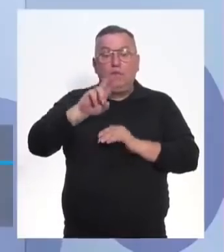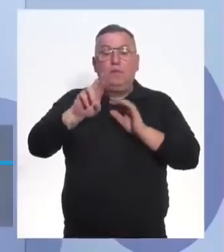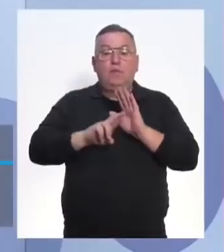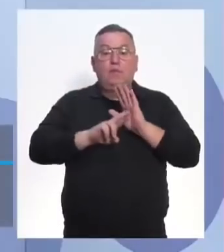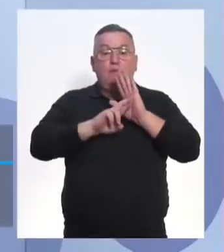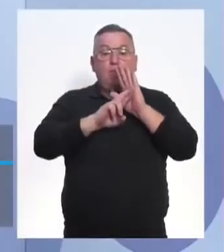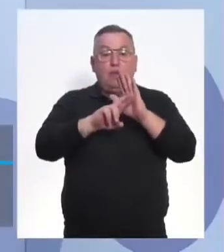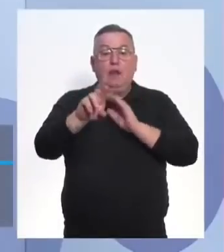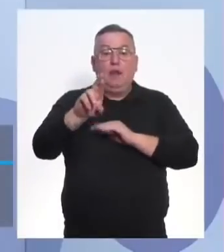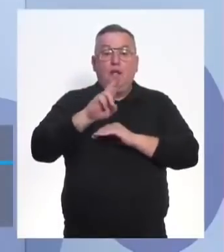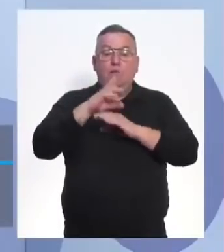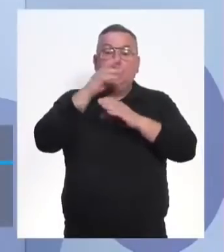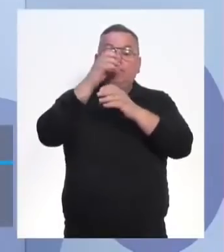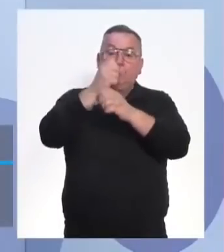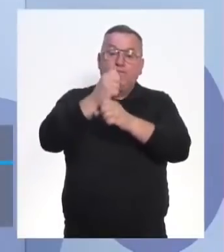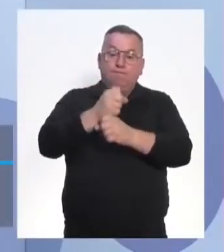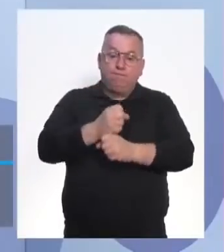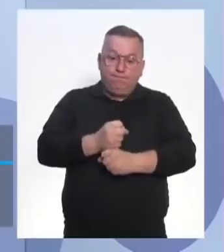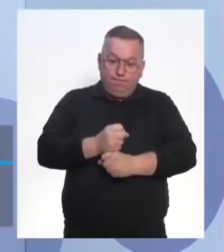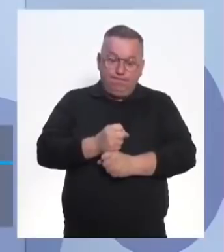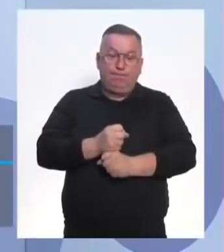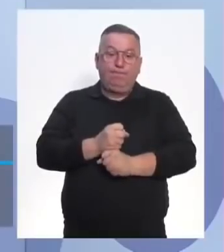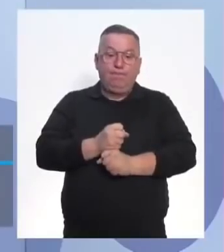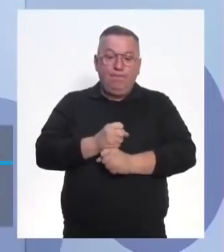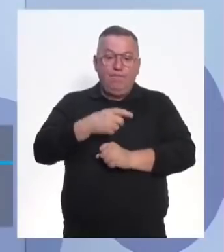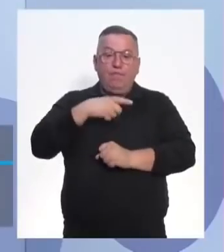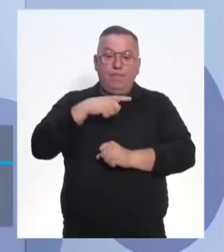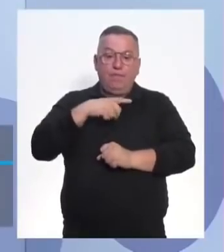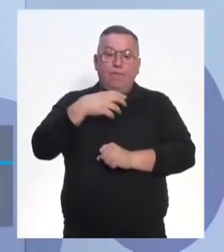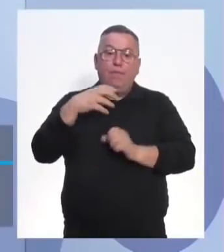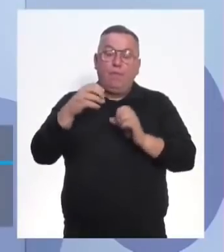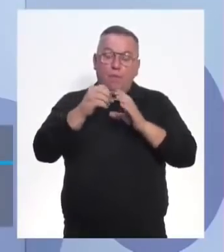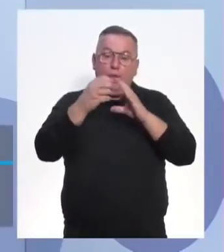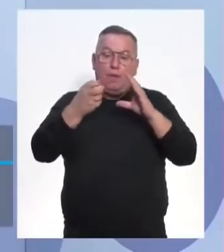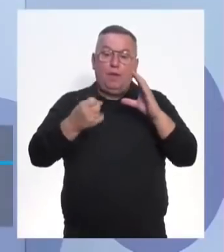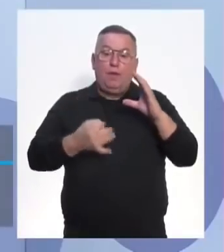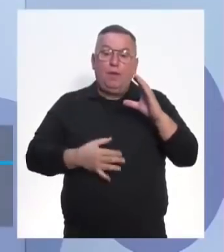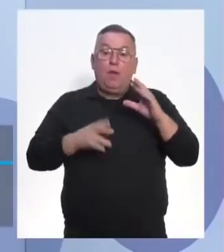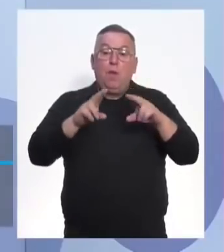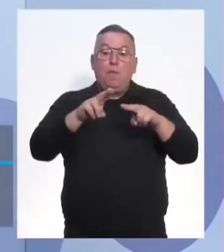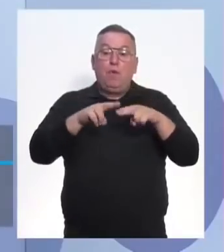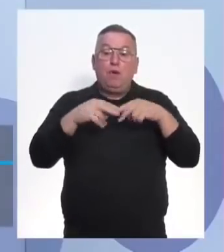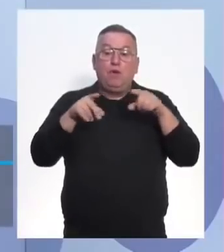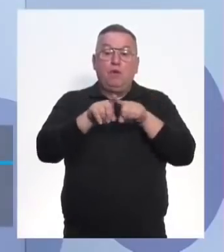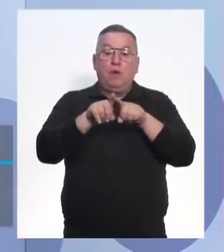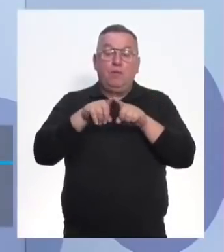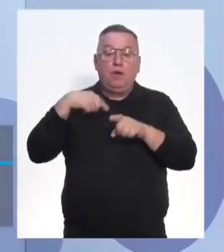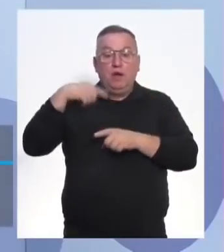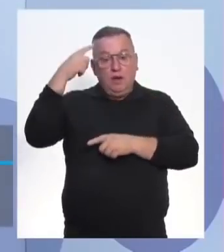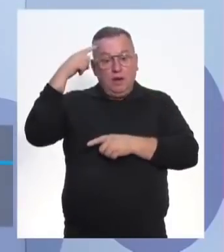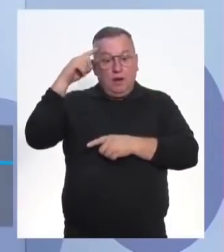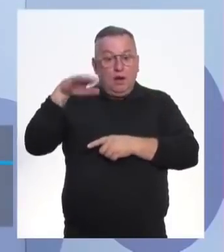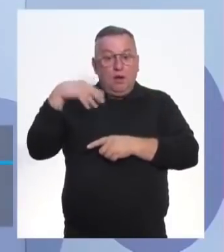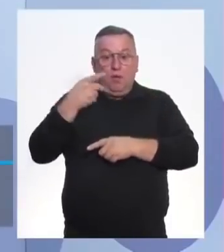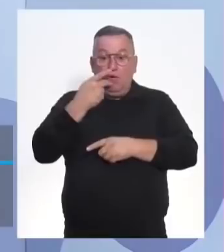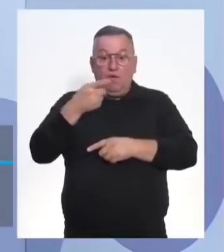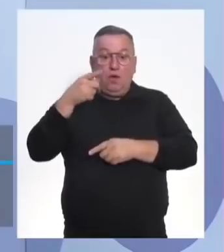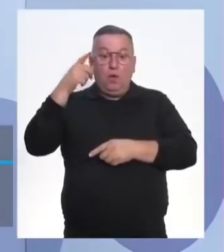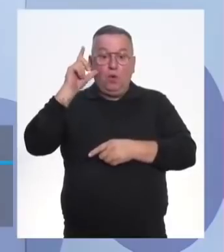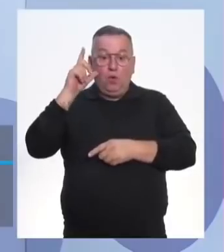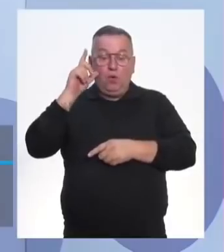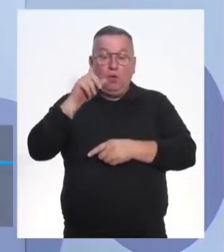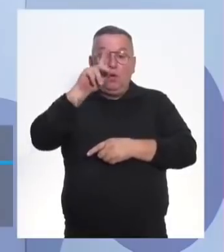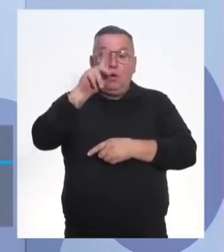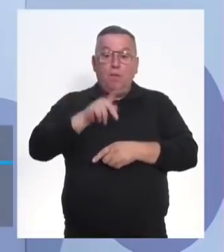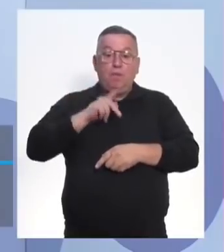representar resultado de contagem. Né? Sim, sim. Ele tem essa característica. Por isso, também da ideia, quando a gente comentou ontem, do pastor e